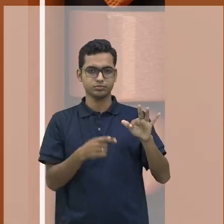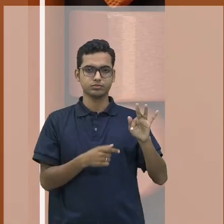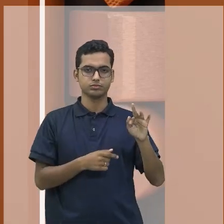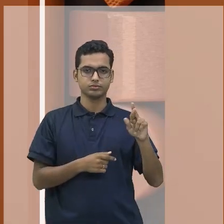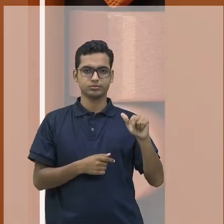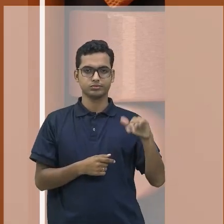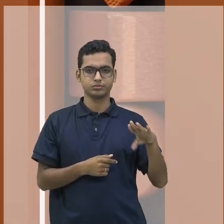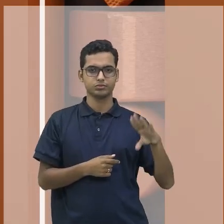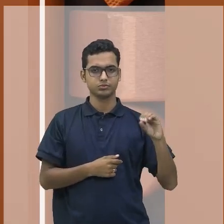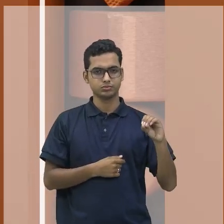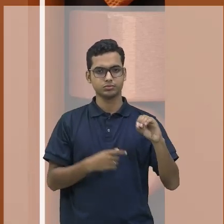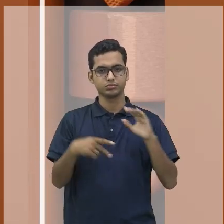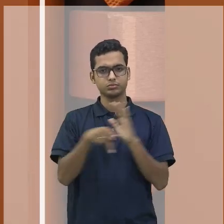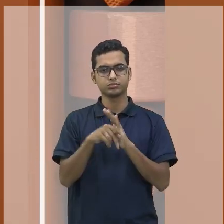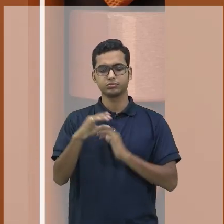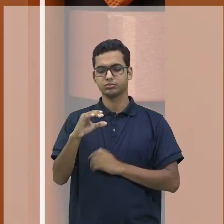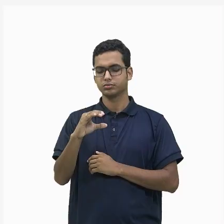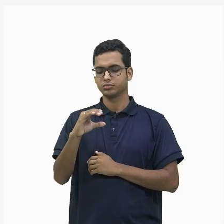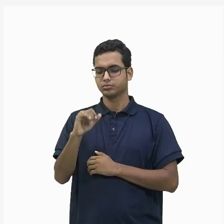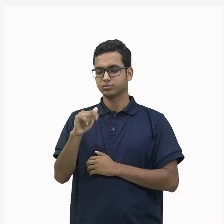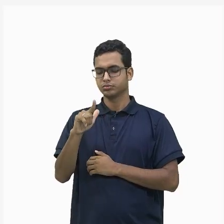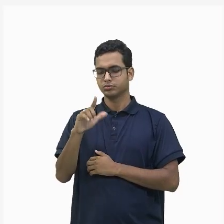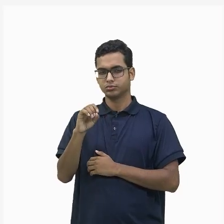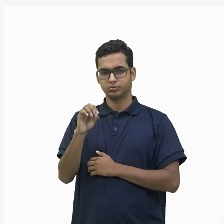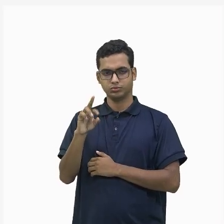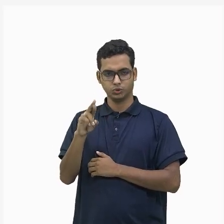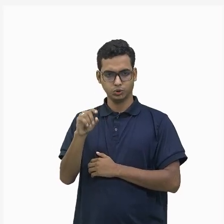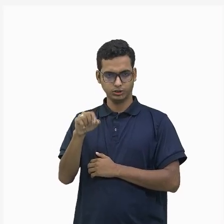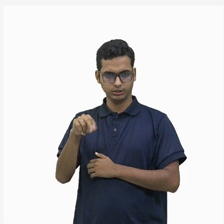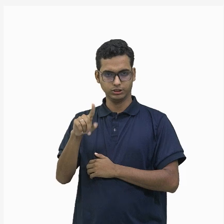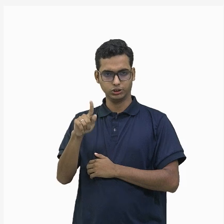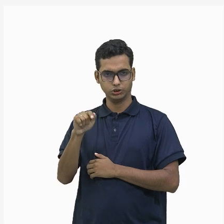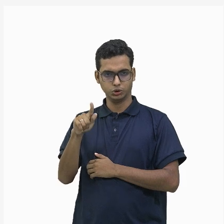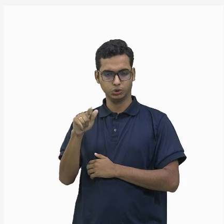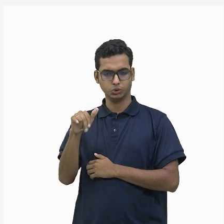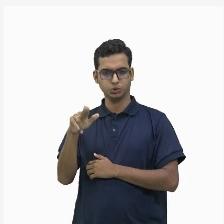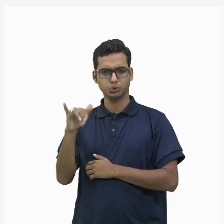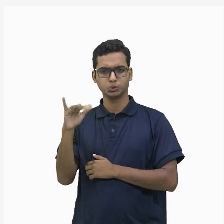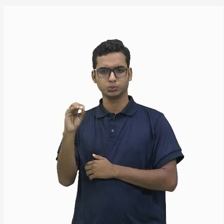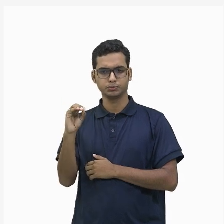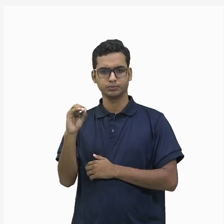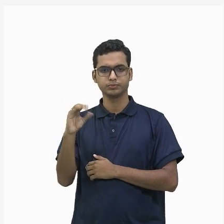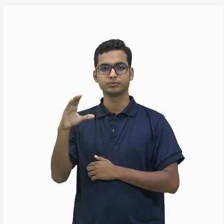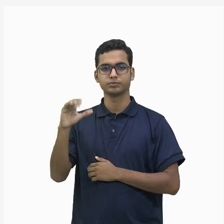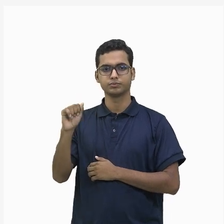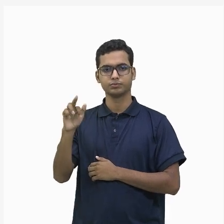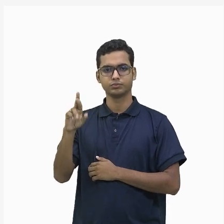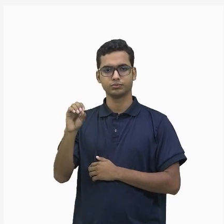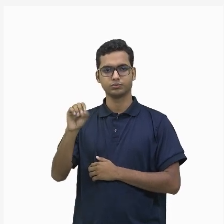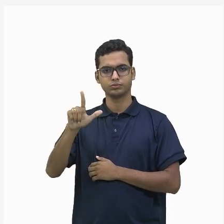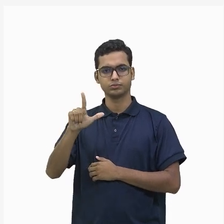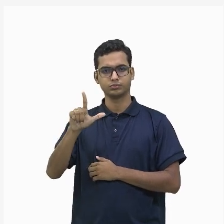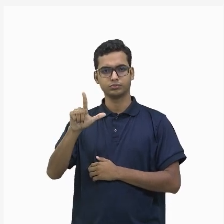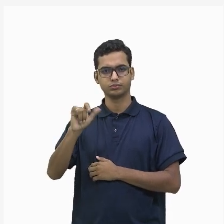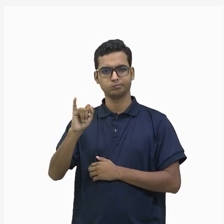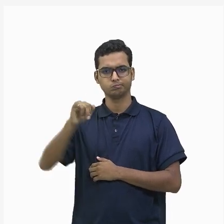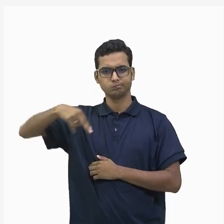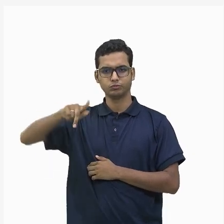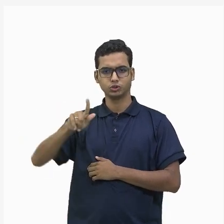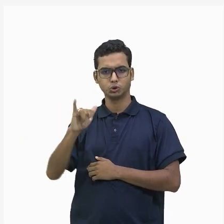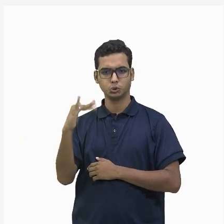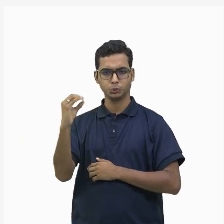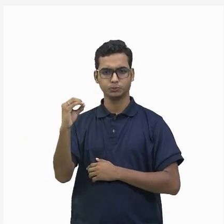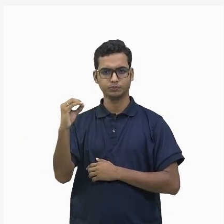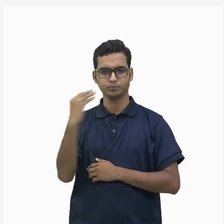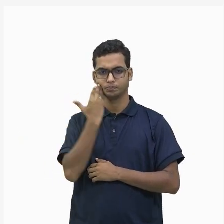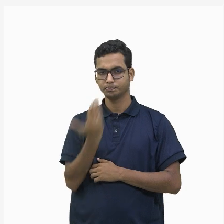então, a dinastia carolíngia. Acompanhem, olha só. Nós temos, então, Carlos Magno, ele era filho de Pepino, o Breve,